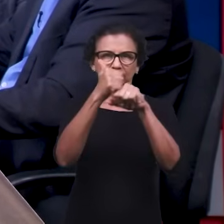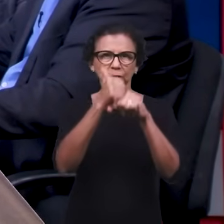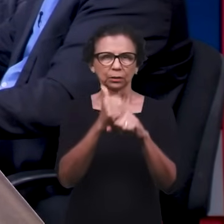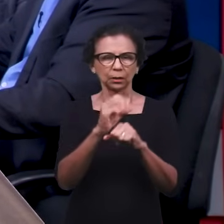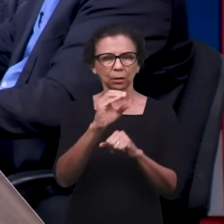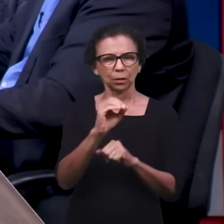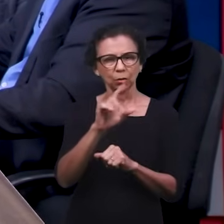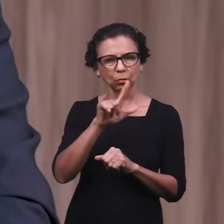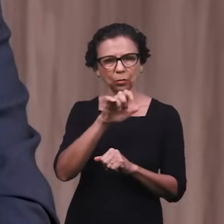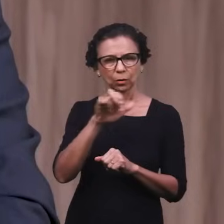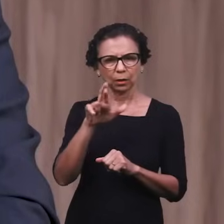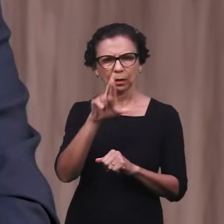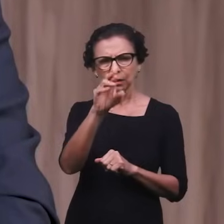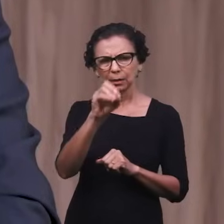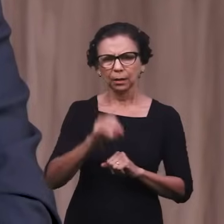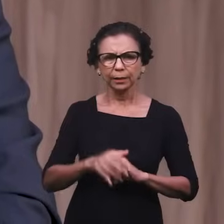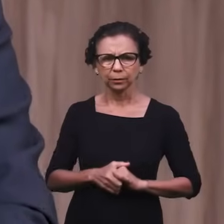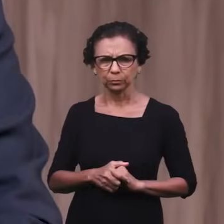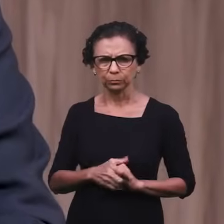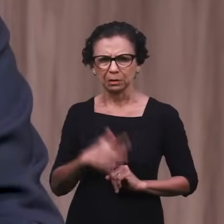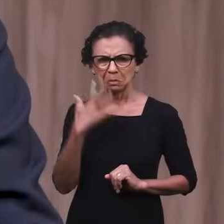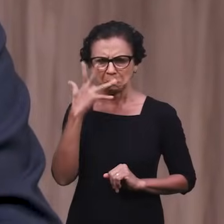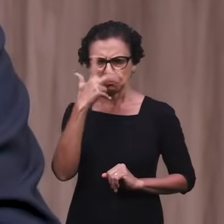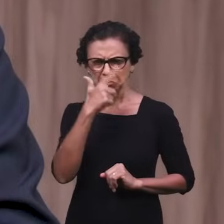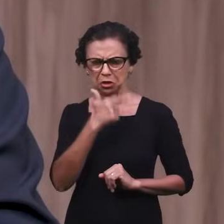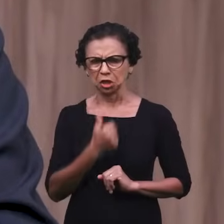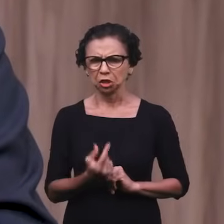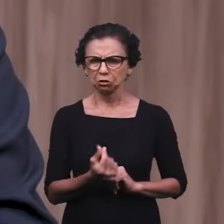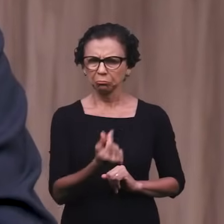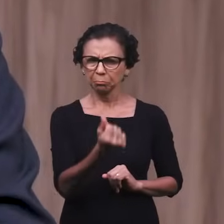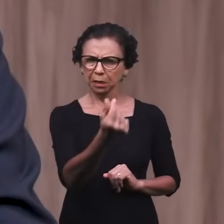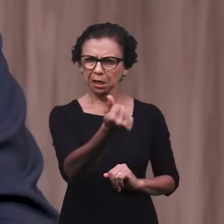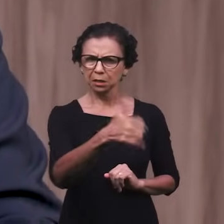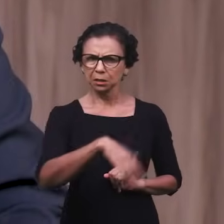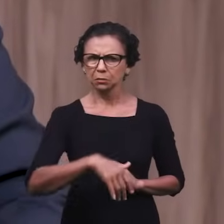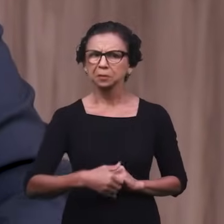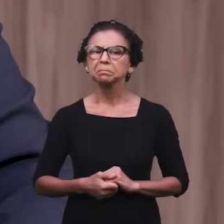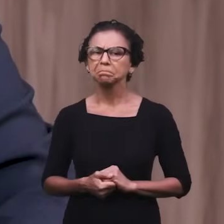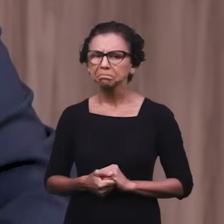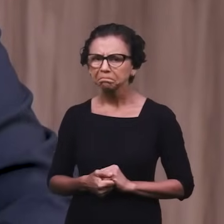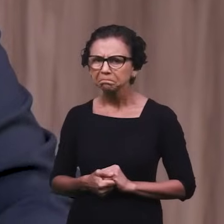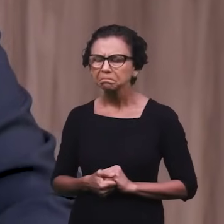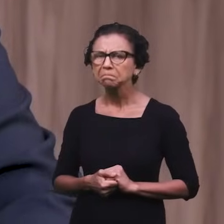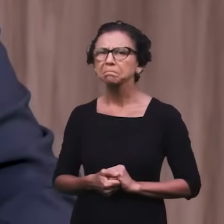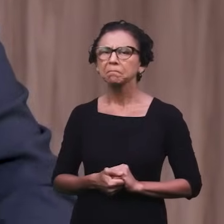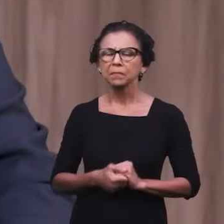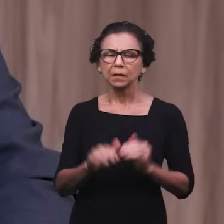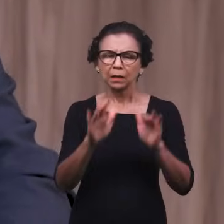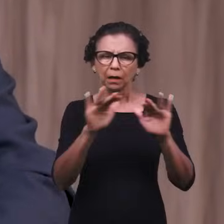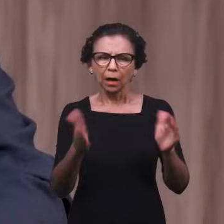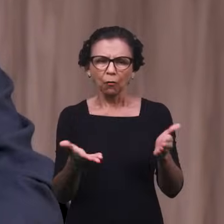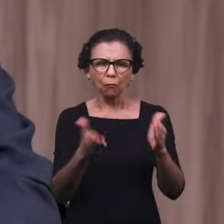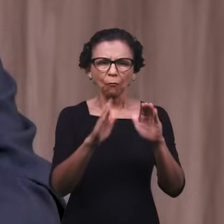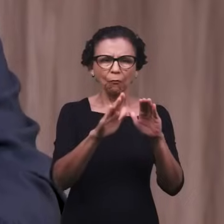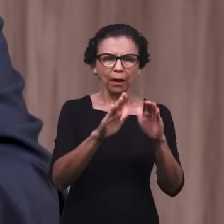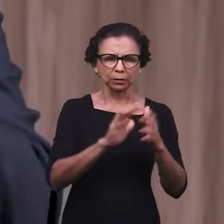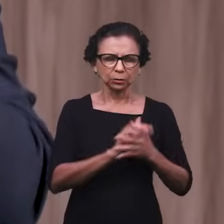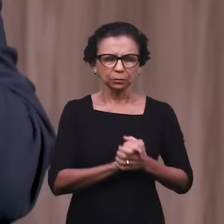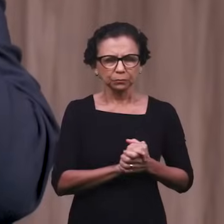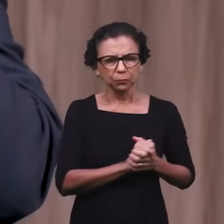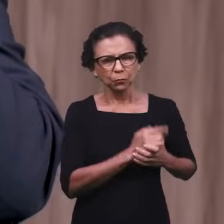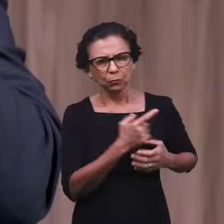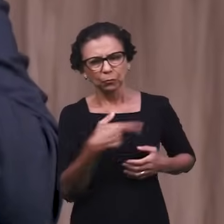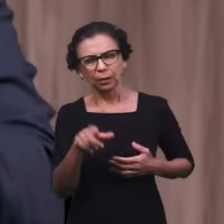que fui avaliado por eles. E tomei as 30 moedas de prata e as arrojei ao oleiro na casa